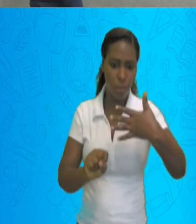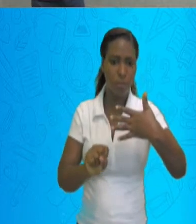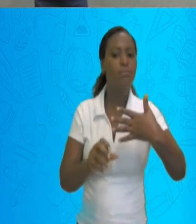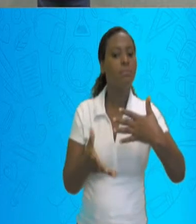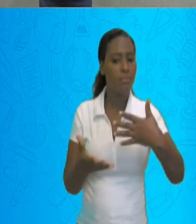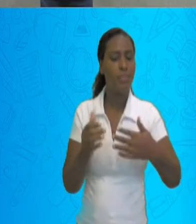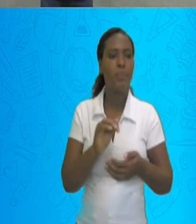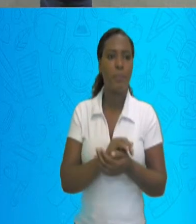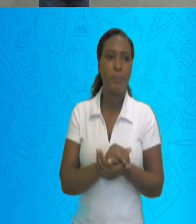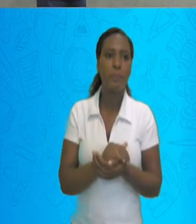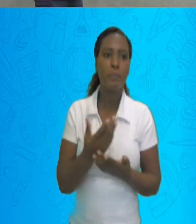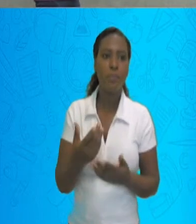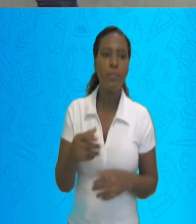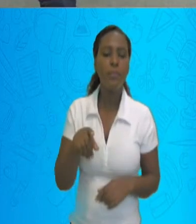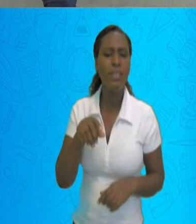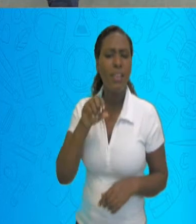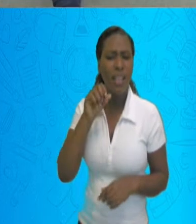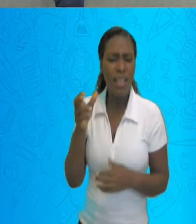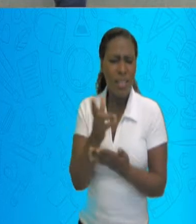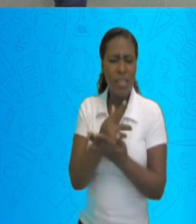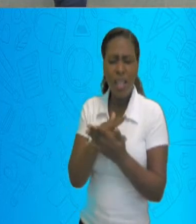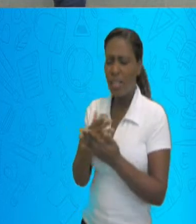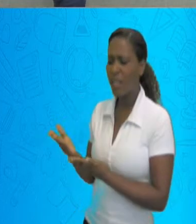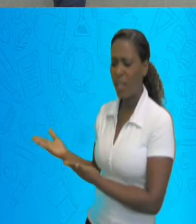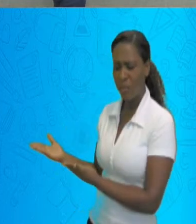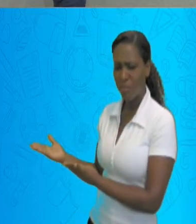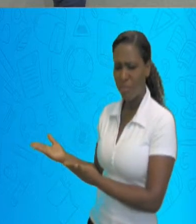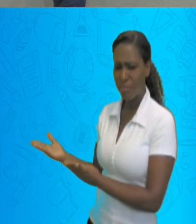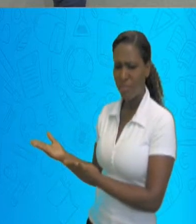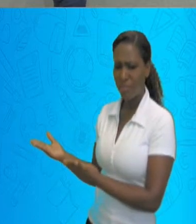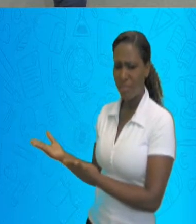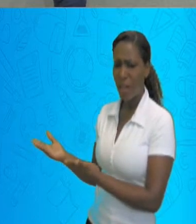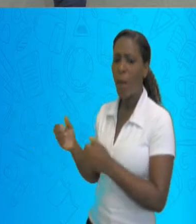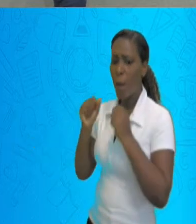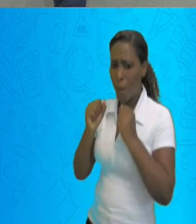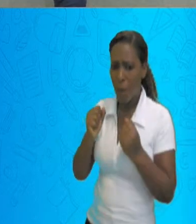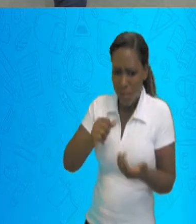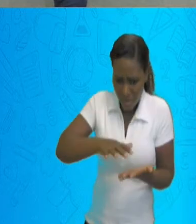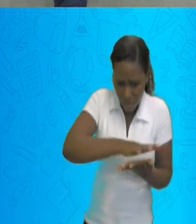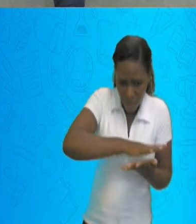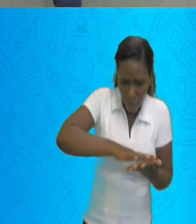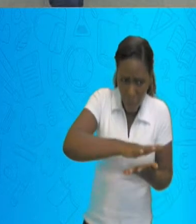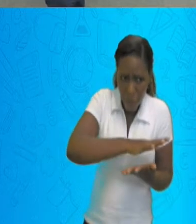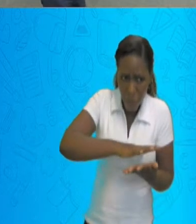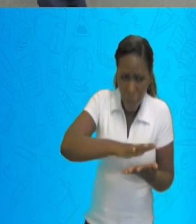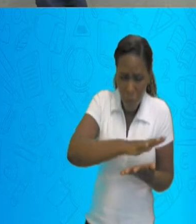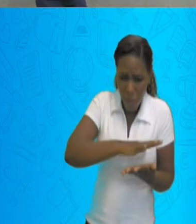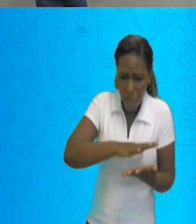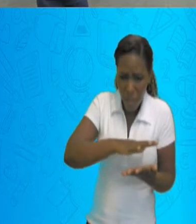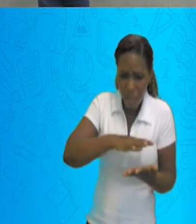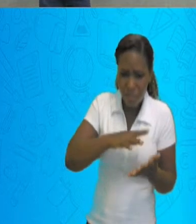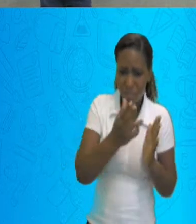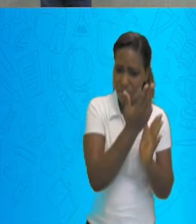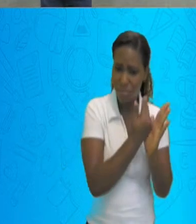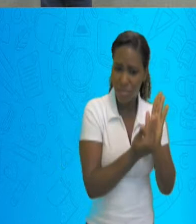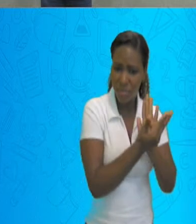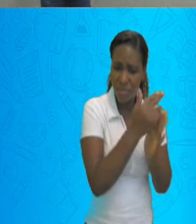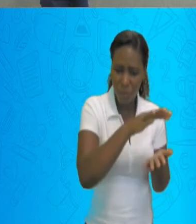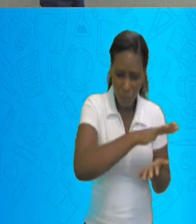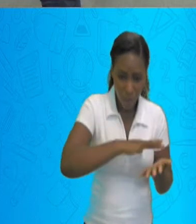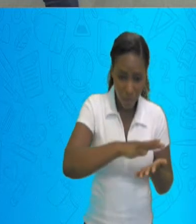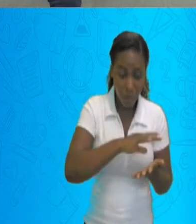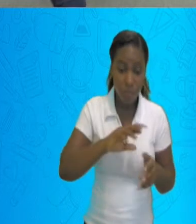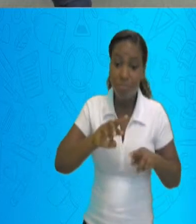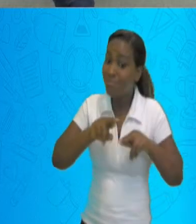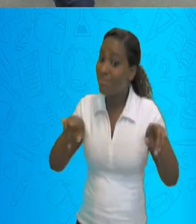polígono? Não. Ele até apresenta segmentos de retas, mas ele não é uma figura